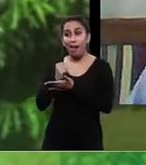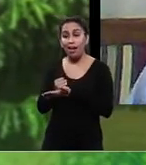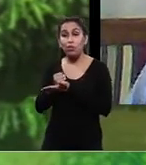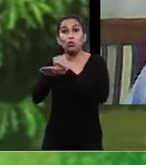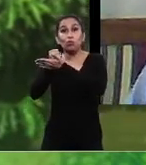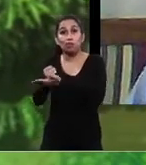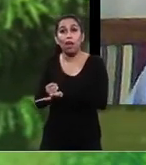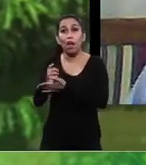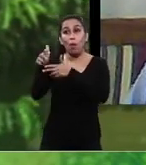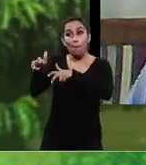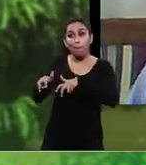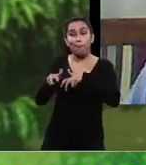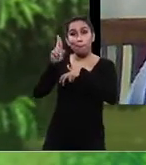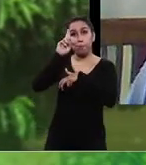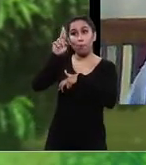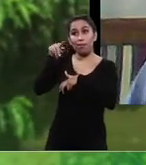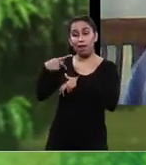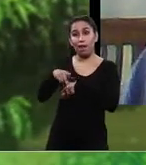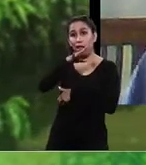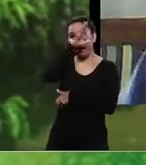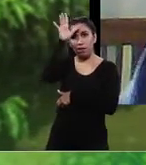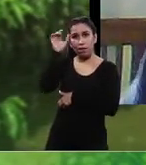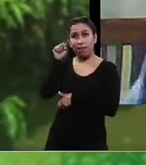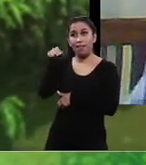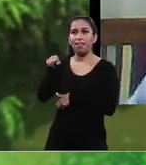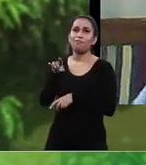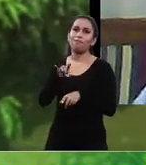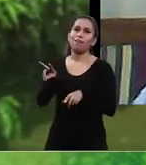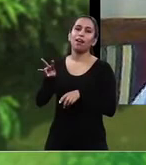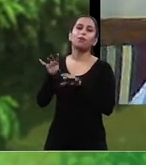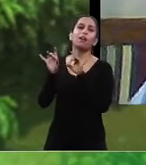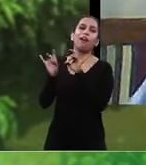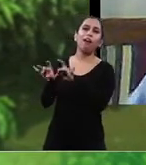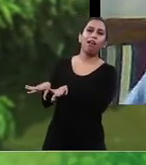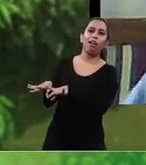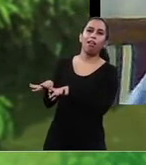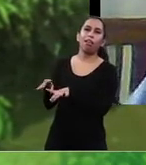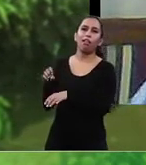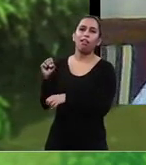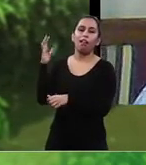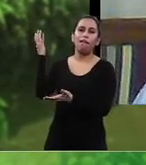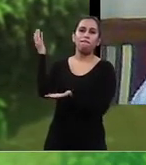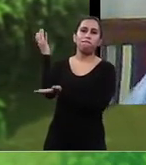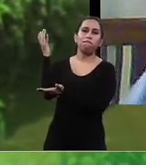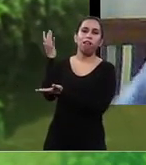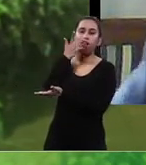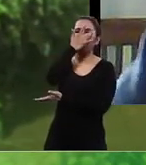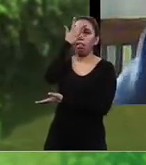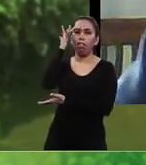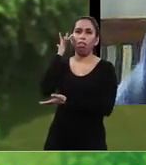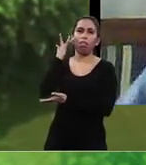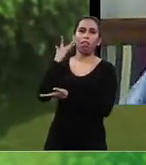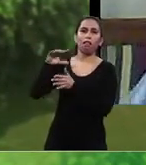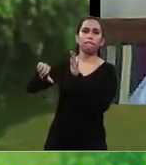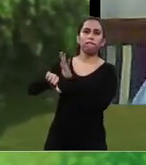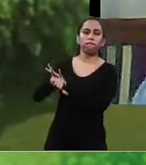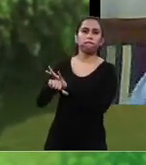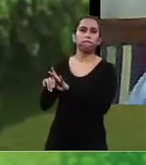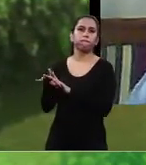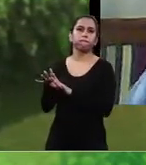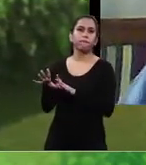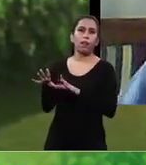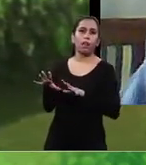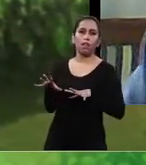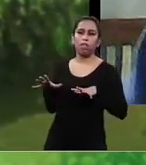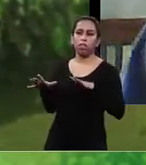ele vai abandonar aquela área e deixar ela sujeita a madeireiro ilegal, a mineração ilegal,